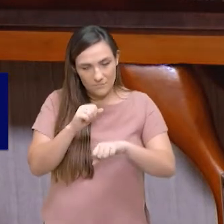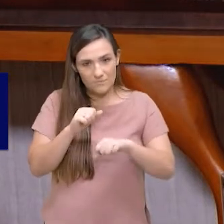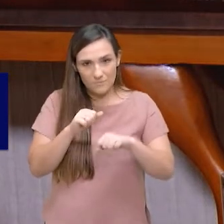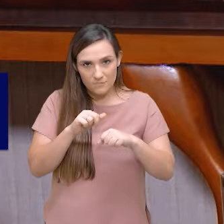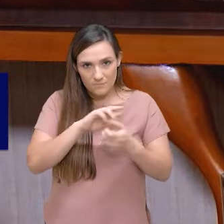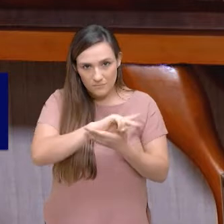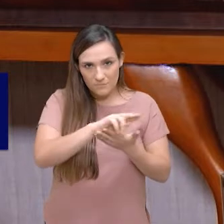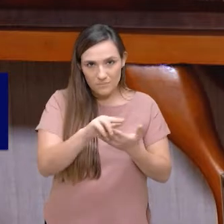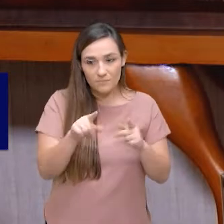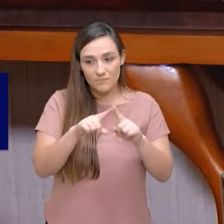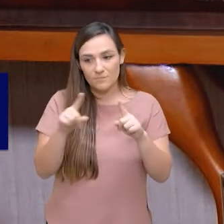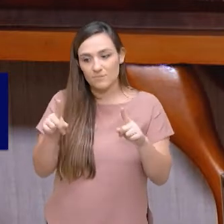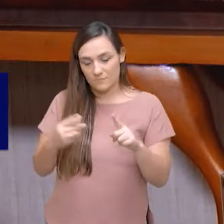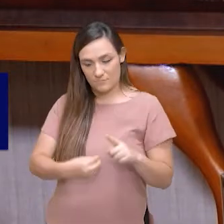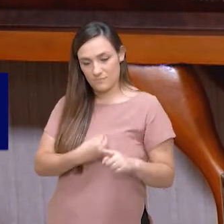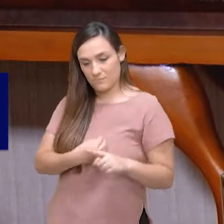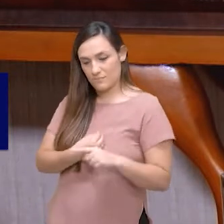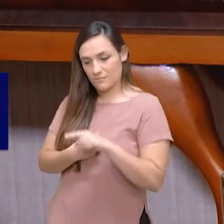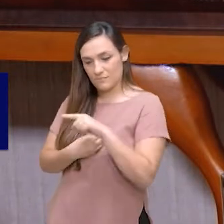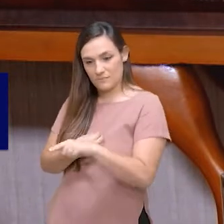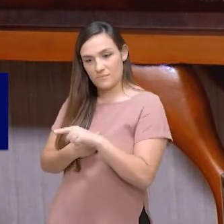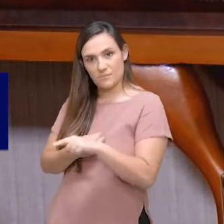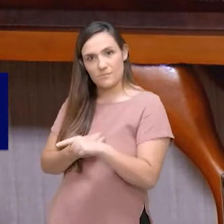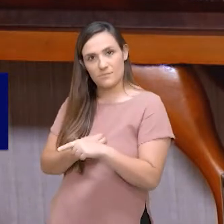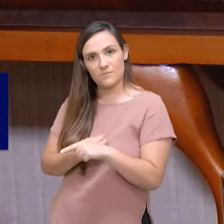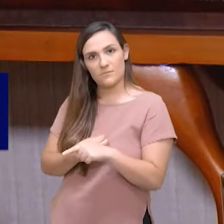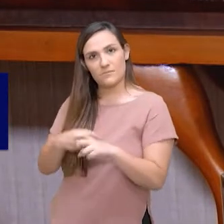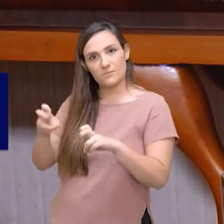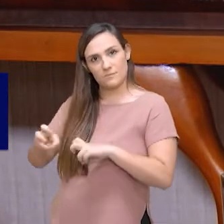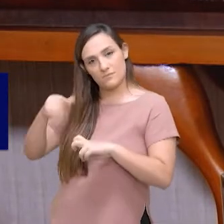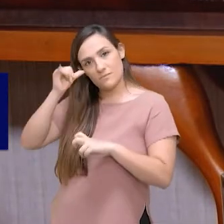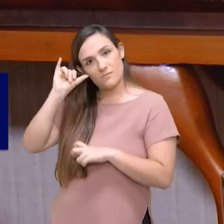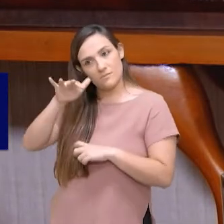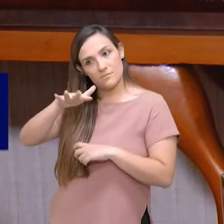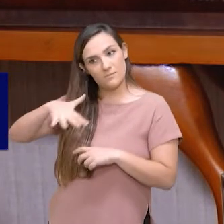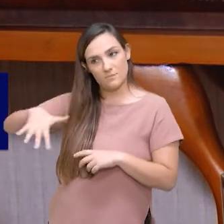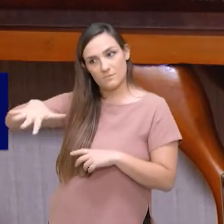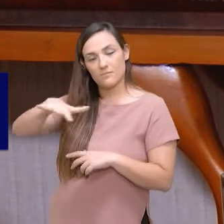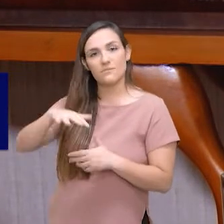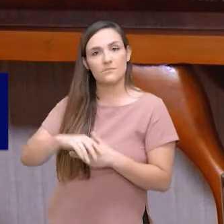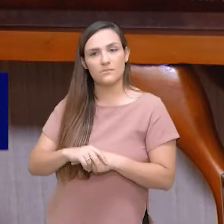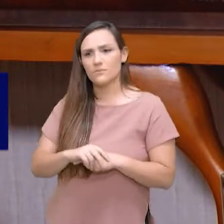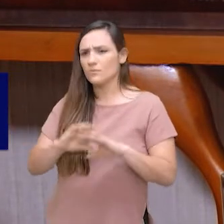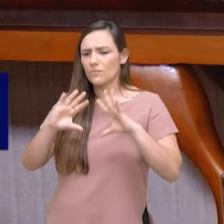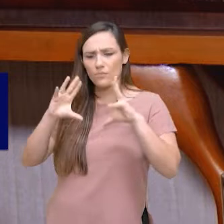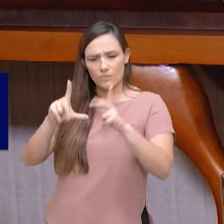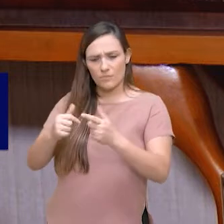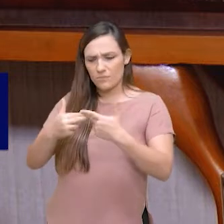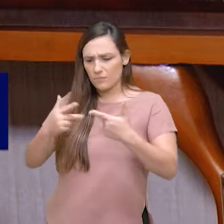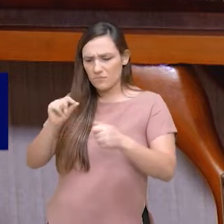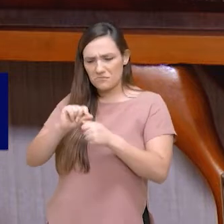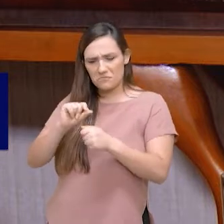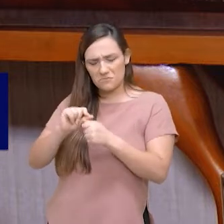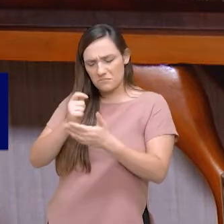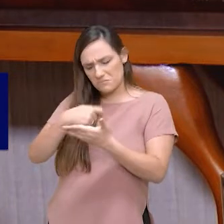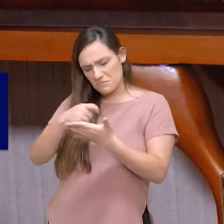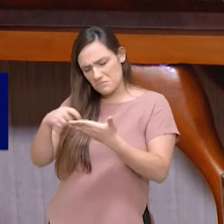no meio rural. Entendeu? E ele anotava tudo o que fazia,